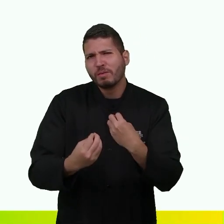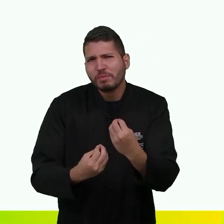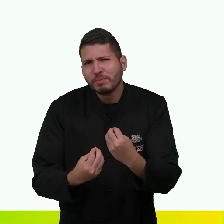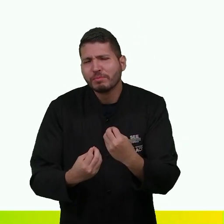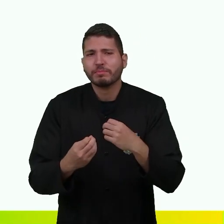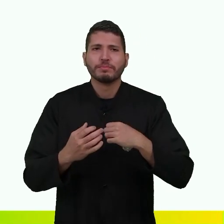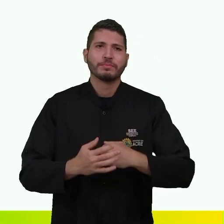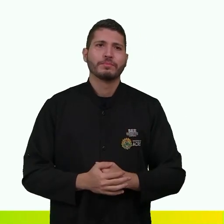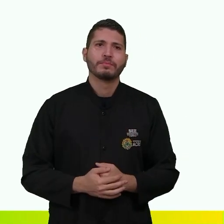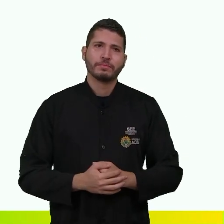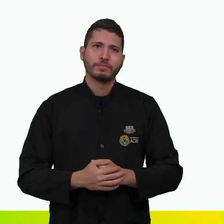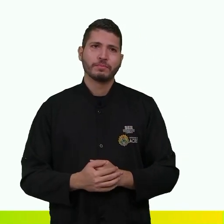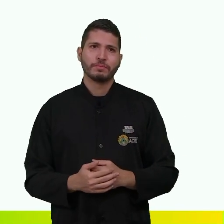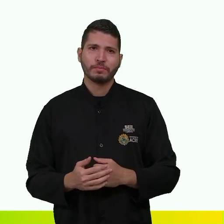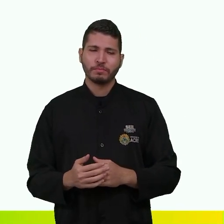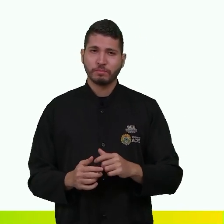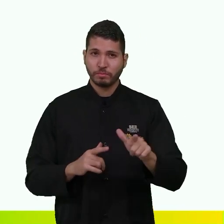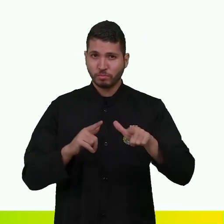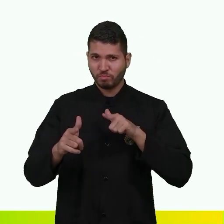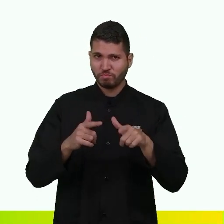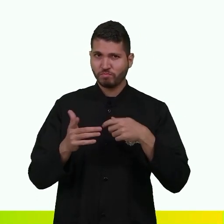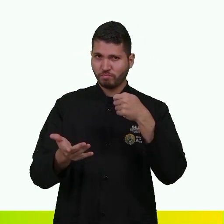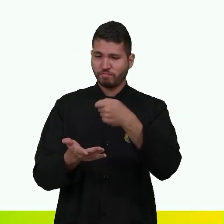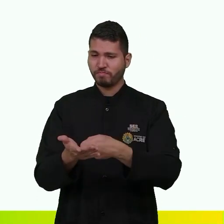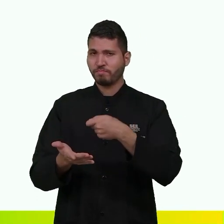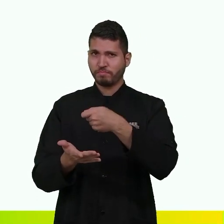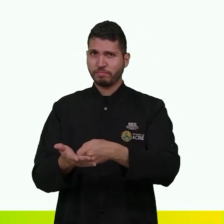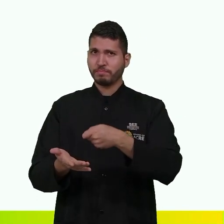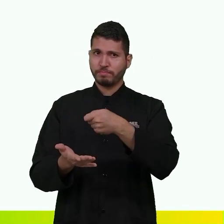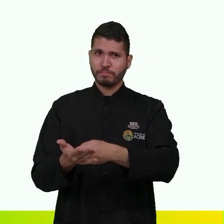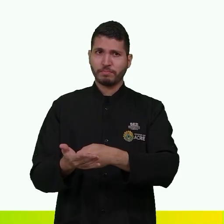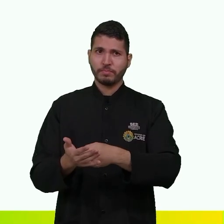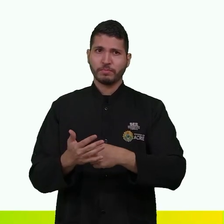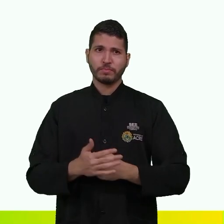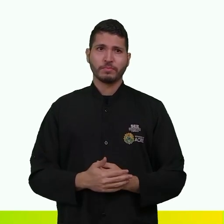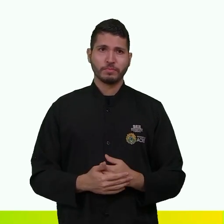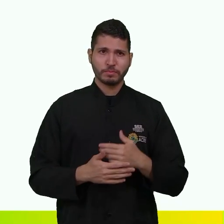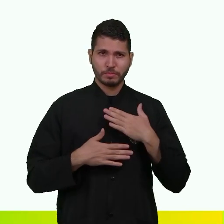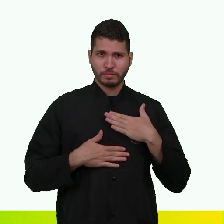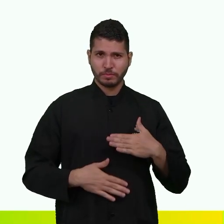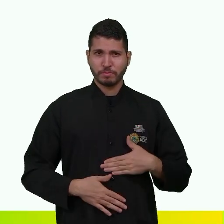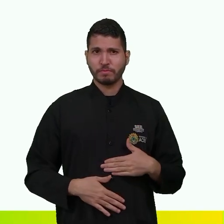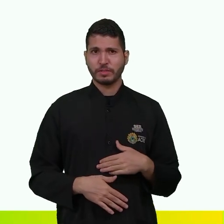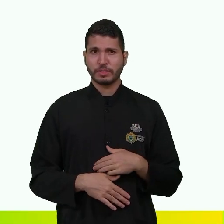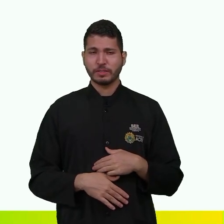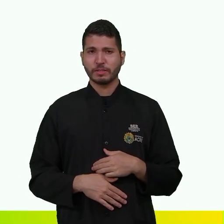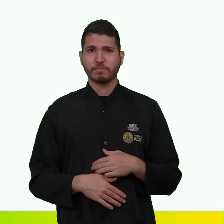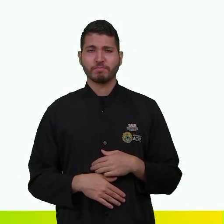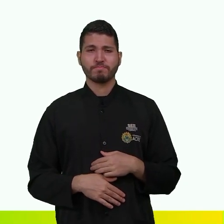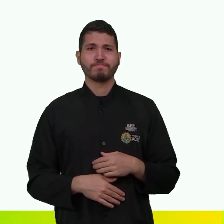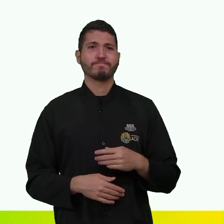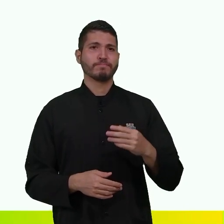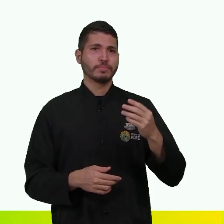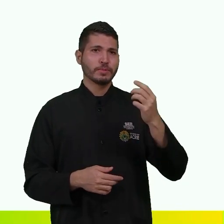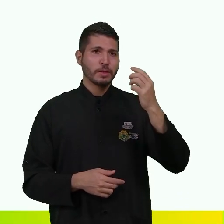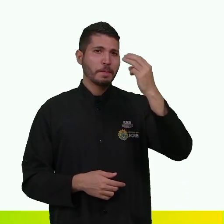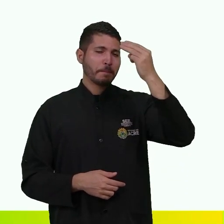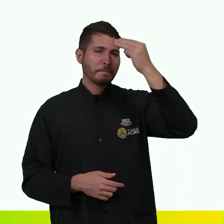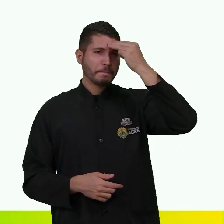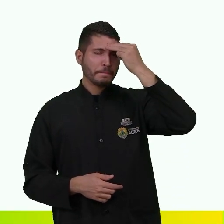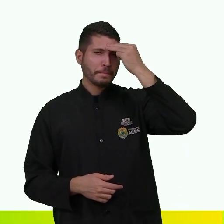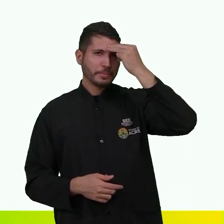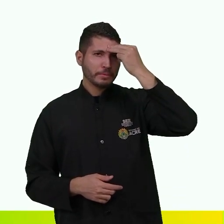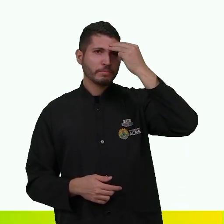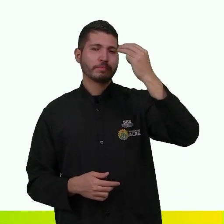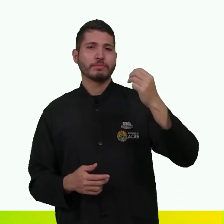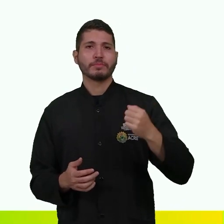submissão a trabalho forçado, ou seja, uma coerção física ou psicológica para manter trabalhadores em jornadas